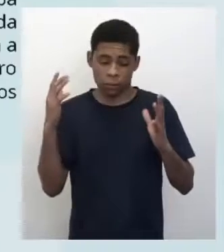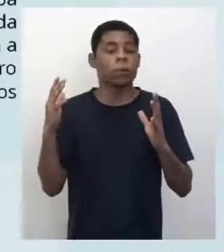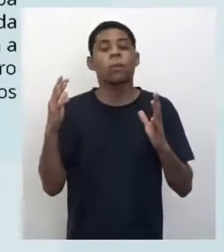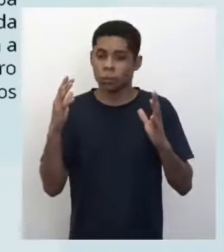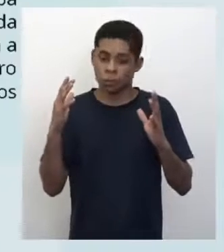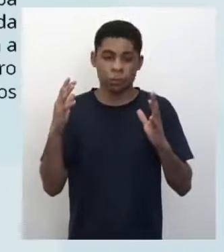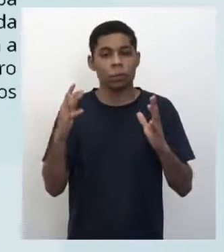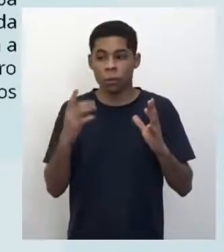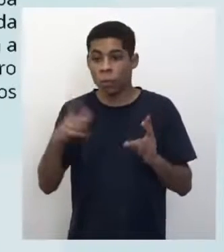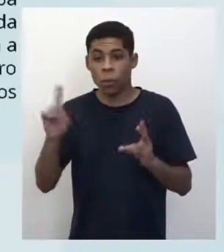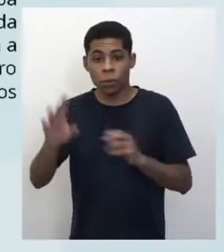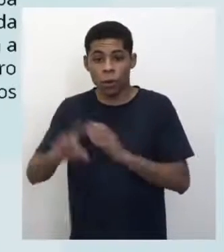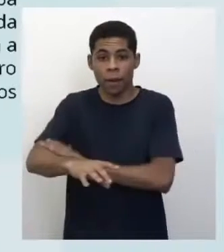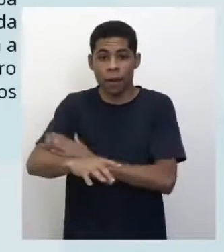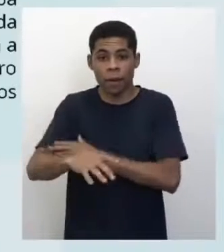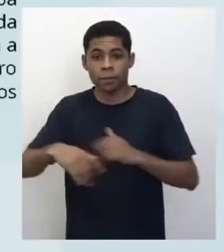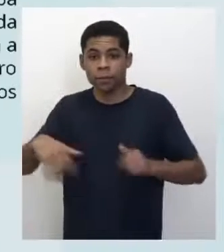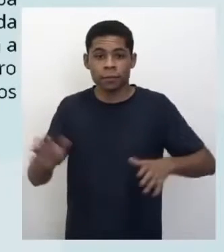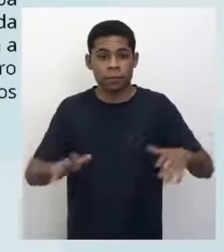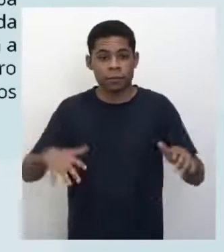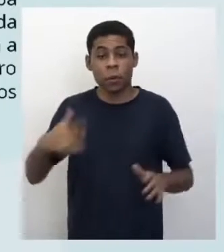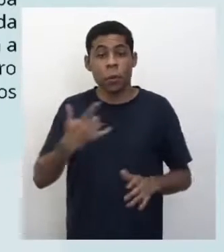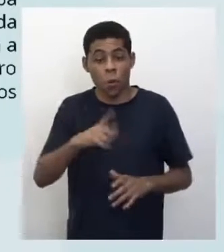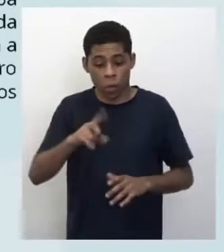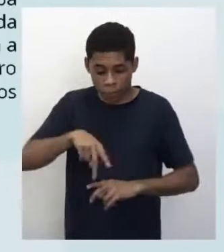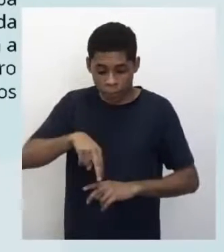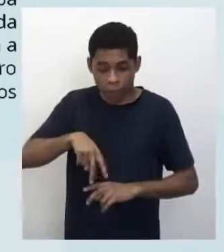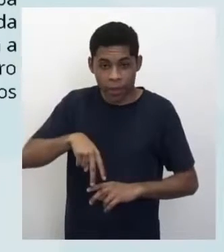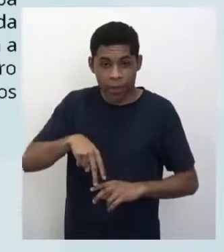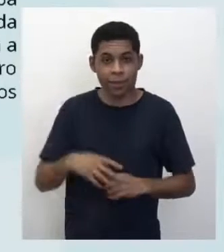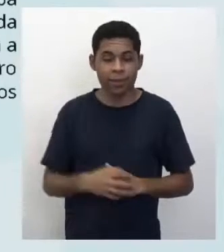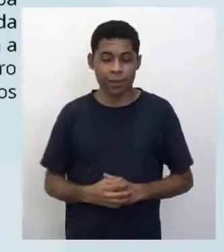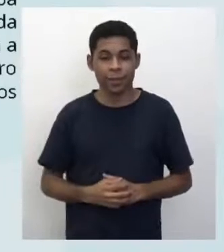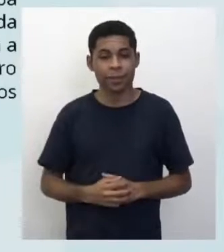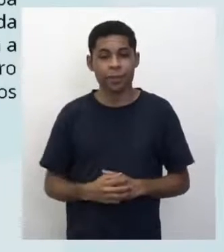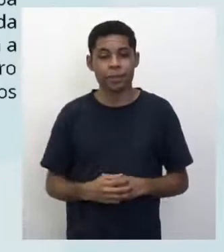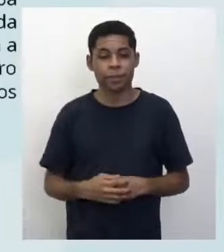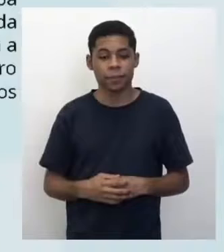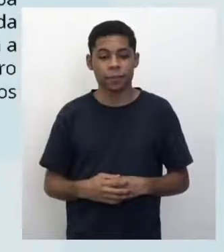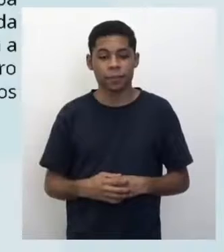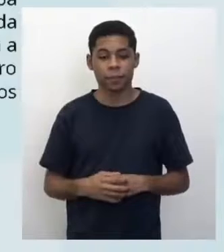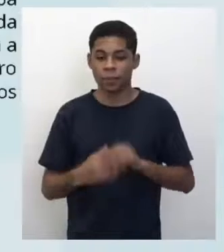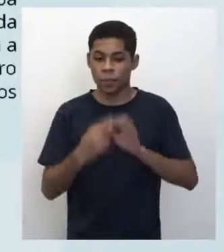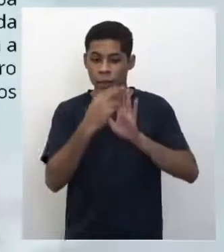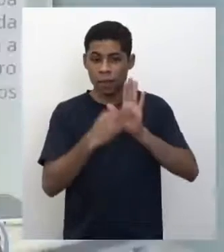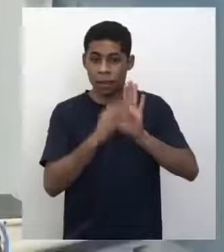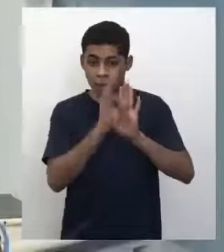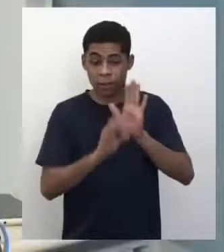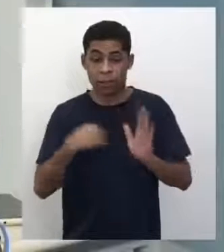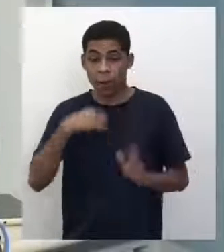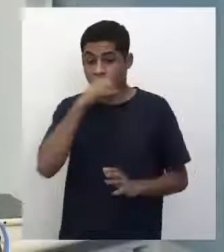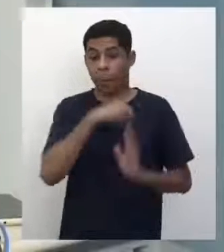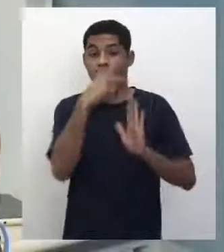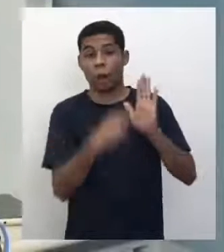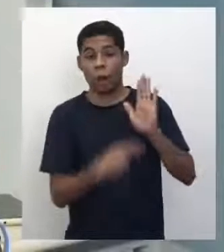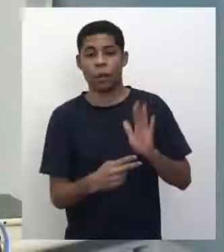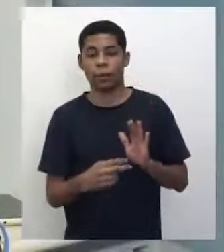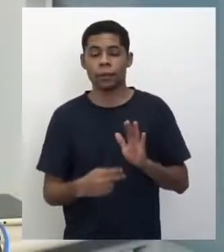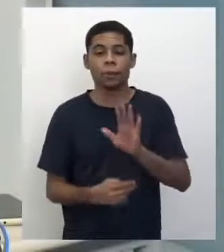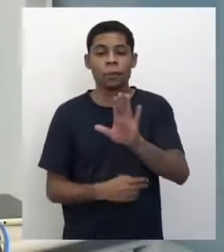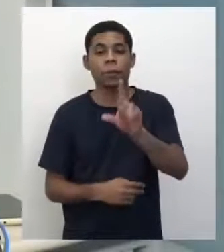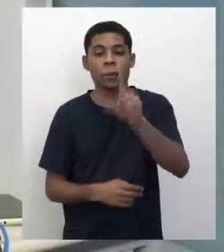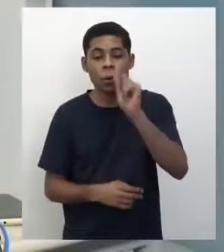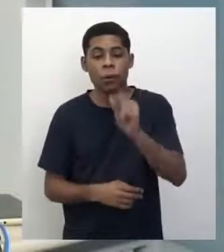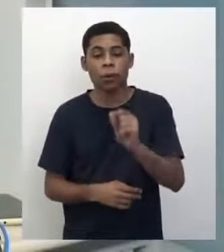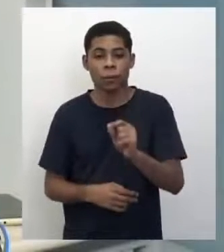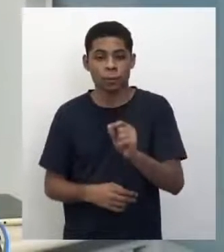outro apenas os braços e o outro apenas as pernas. Bom, li o texto, turma, bem seco. Escolhe aí